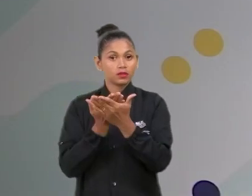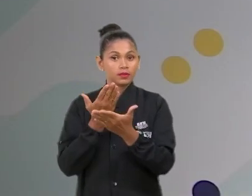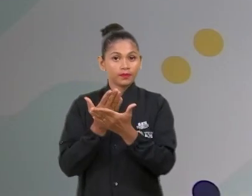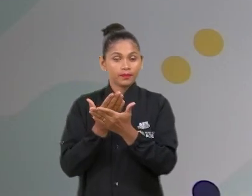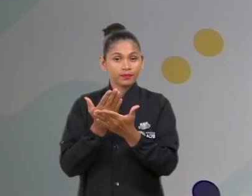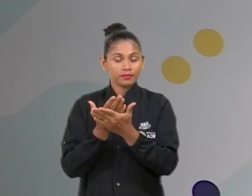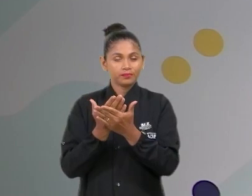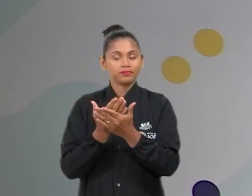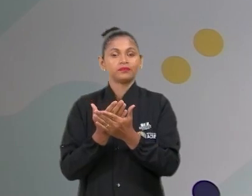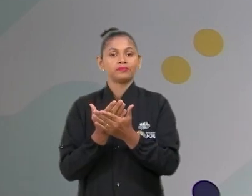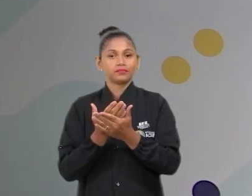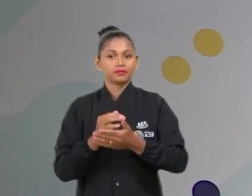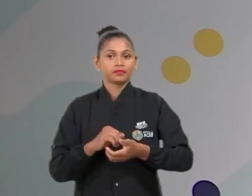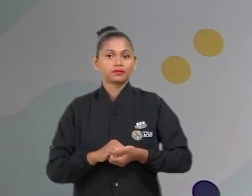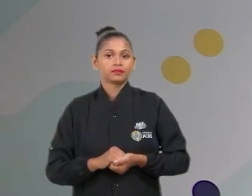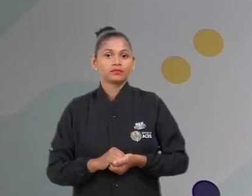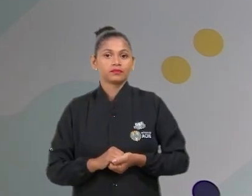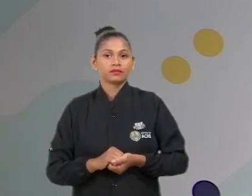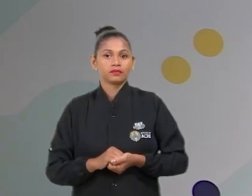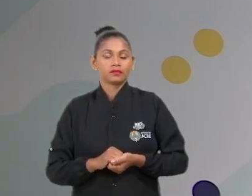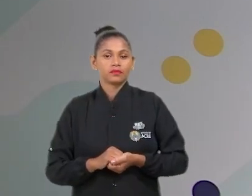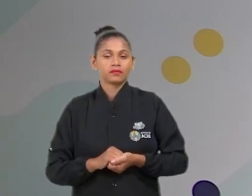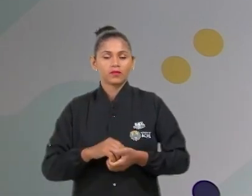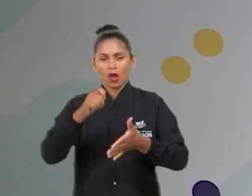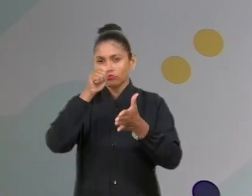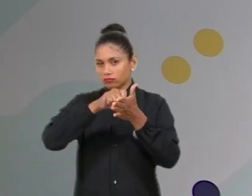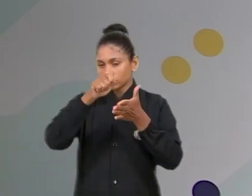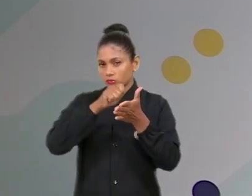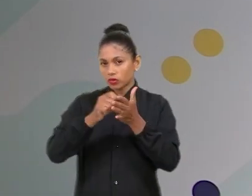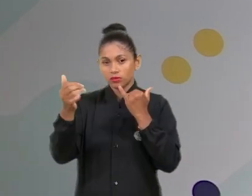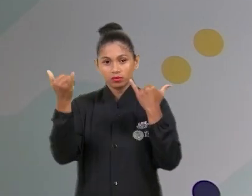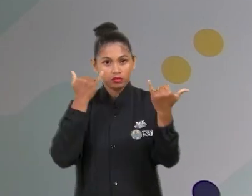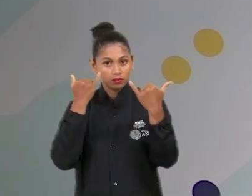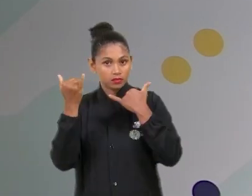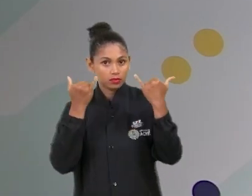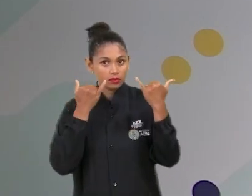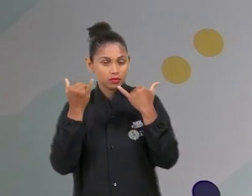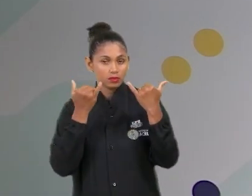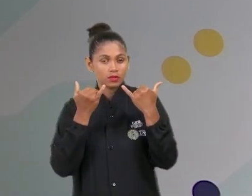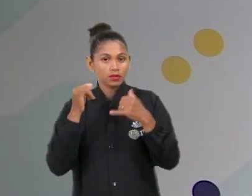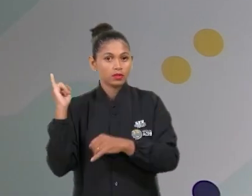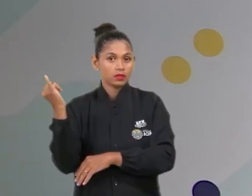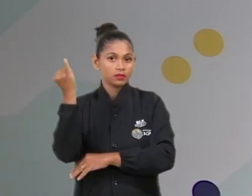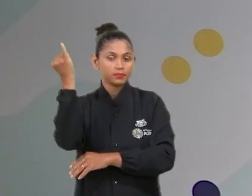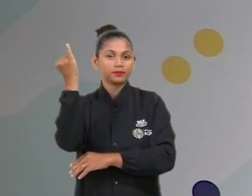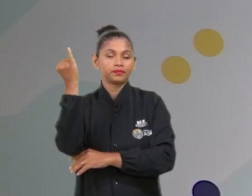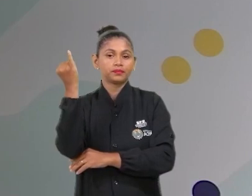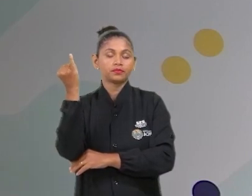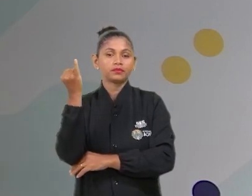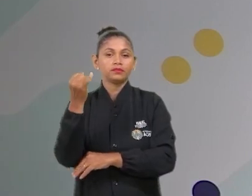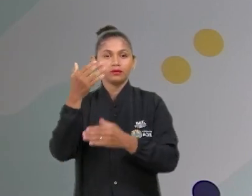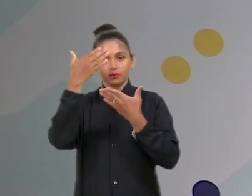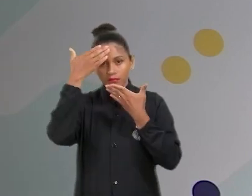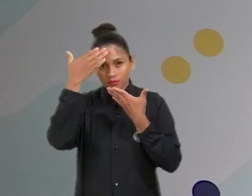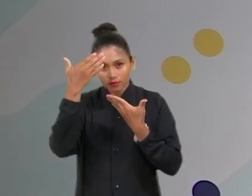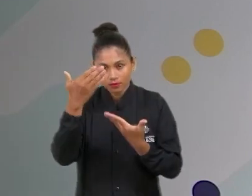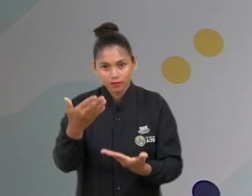tenham entendido e anotado todas as informações importantes.